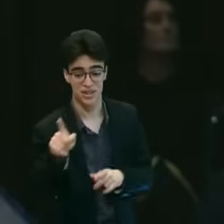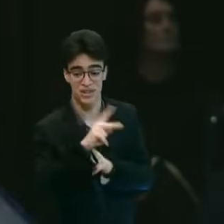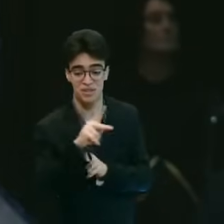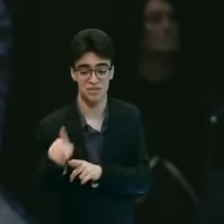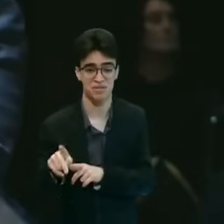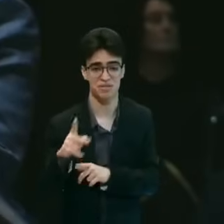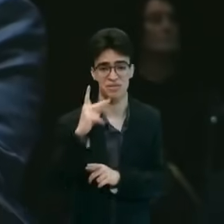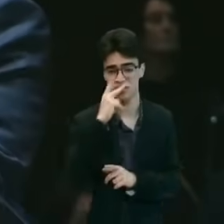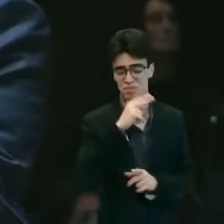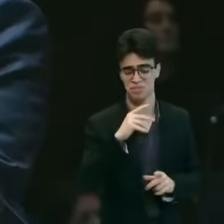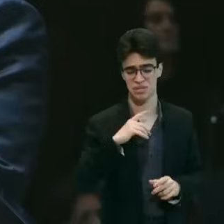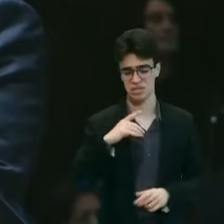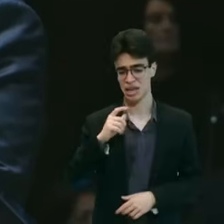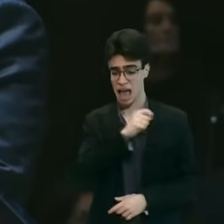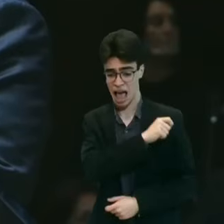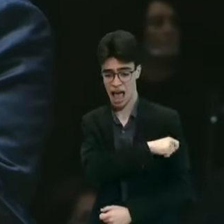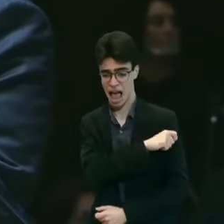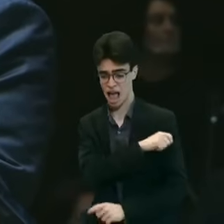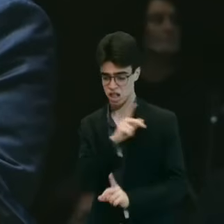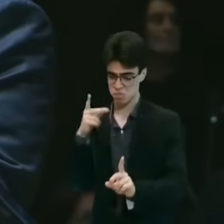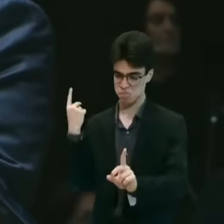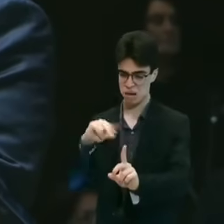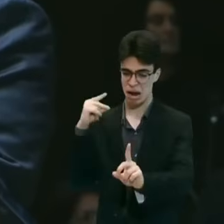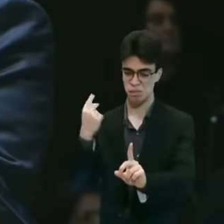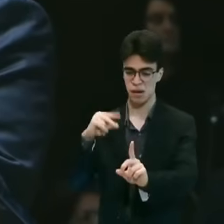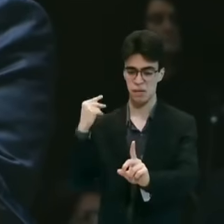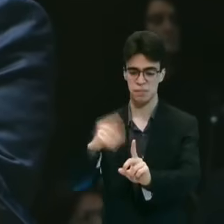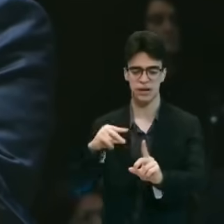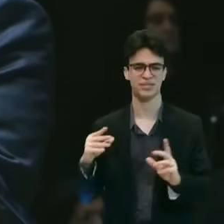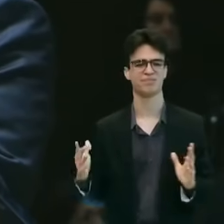professores espancados na sala de aula,